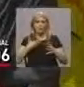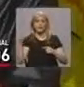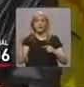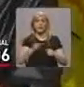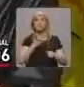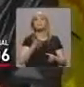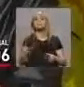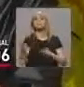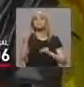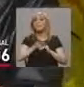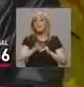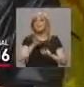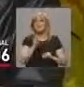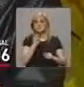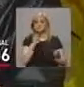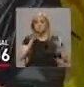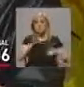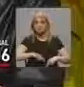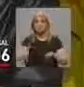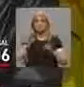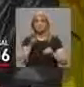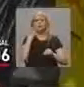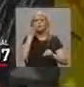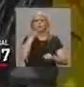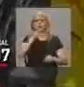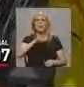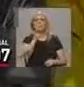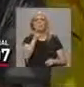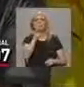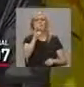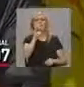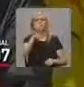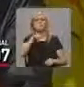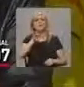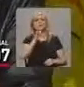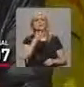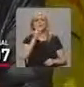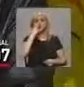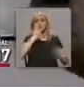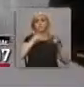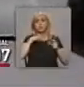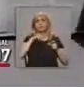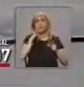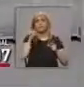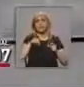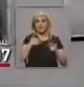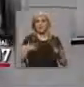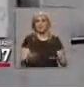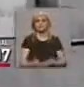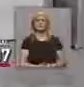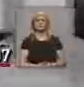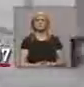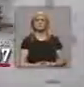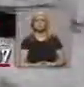isso, também foram recebidas com muitos preconceitos dos portugueses que viviam cá, não é? Senhor,